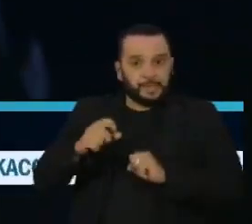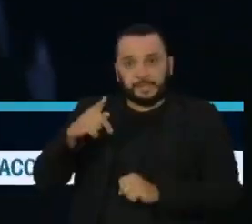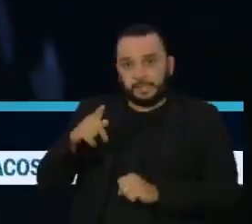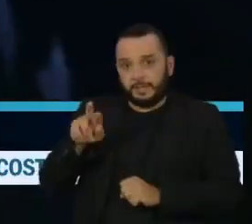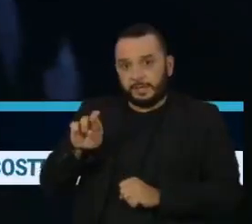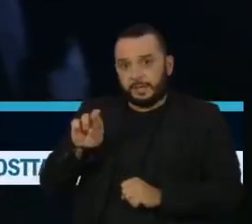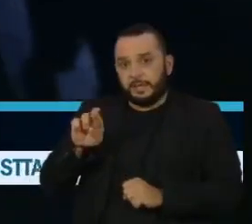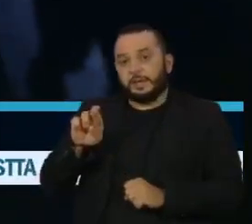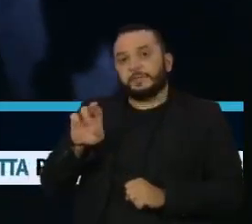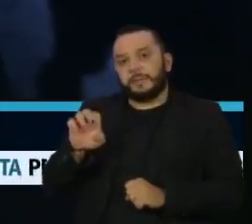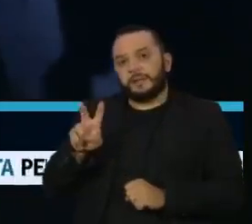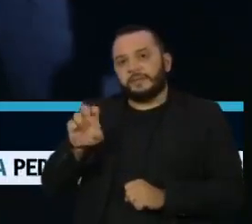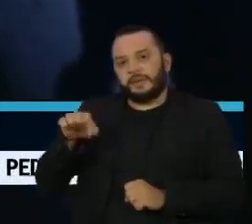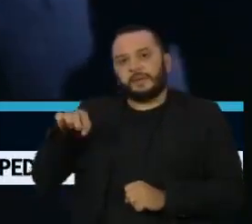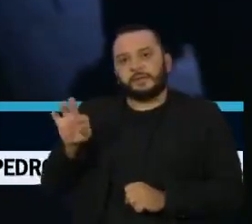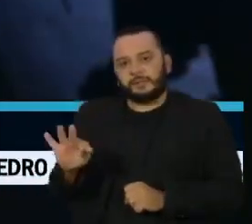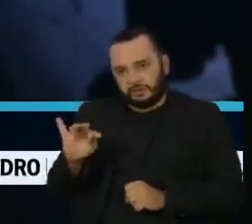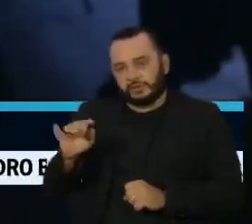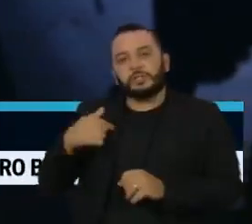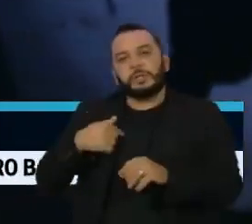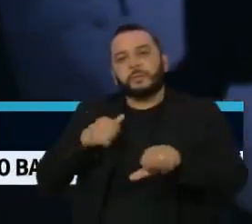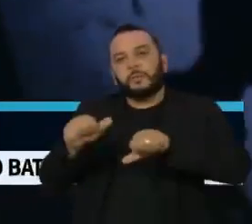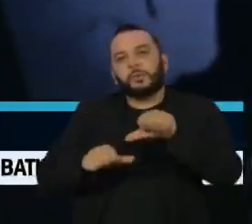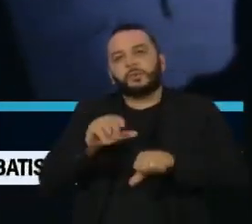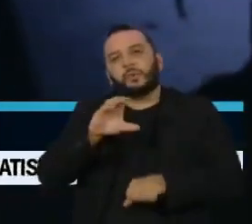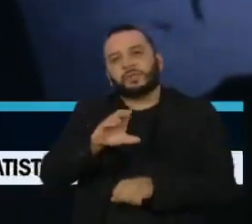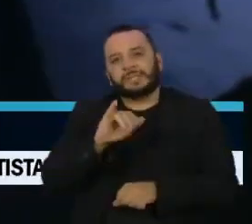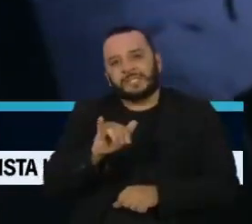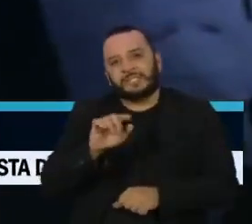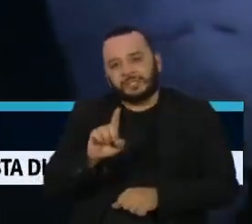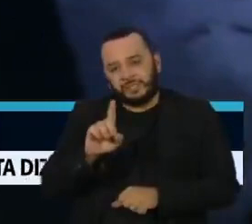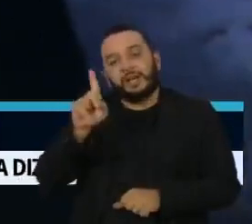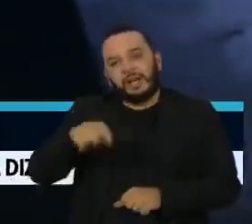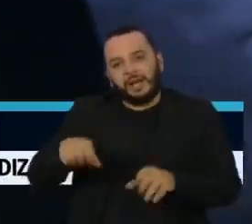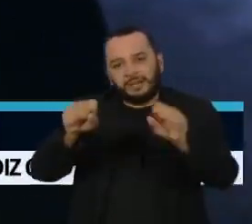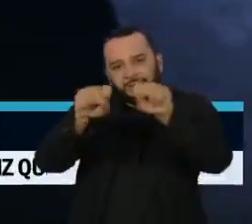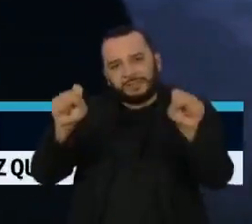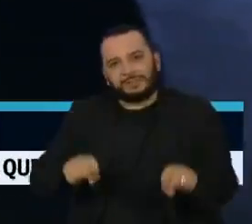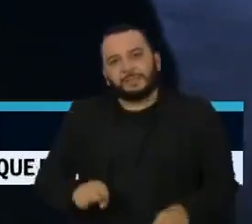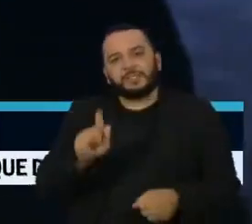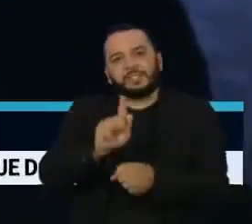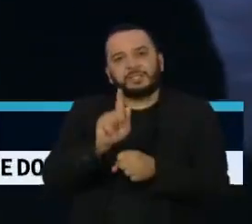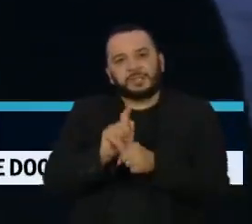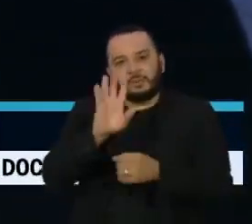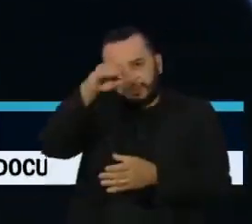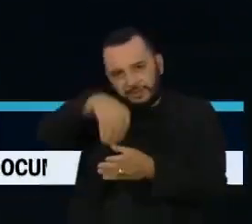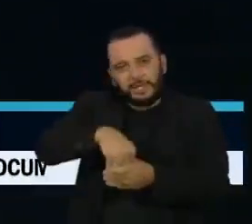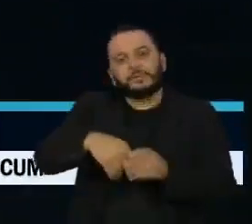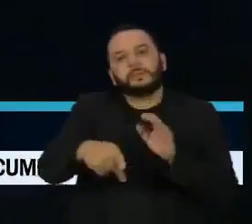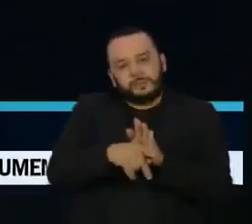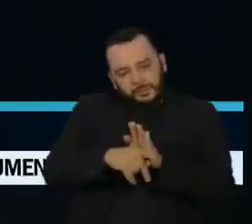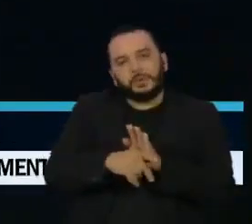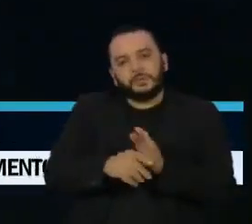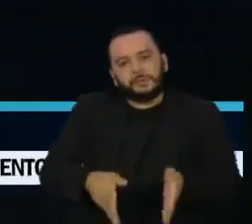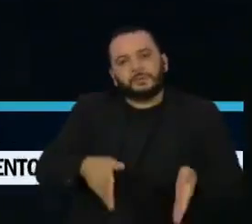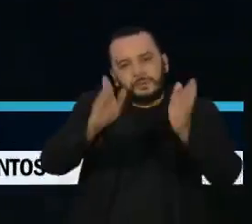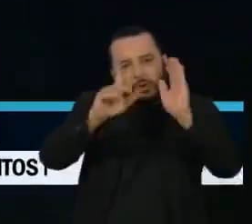a mudança no código de diagnóstico de pacientes se dava num sistema informatizado de gestão interna de leitos e as